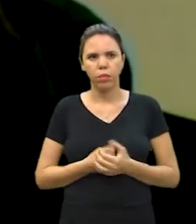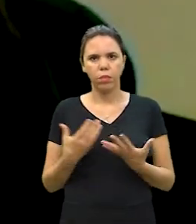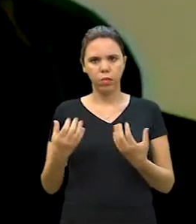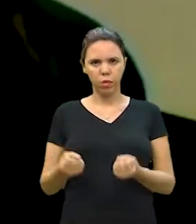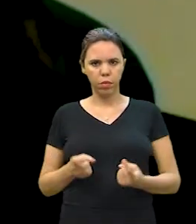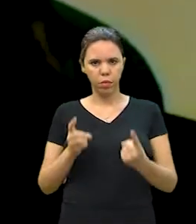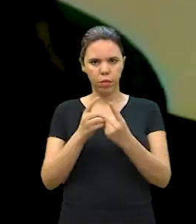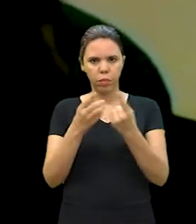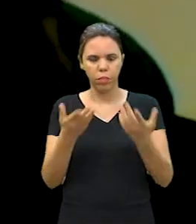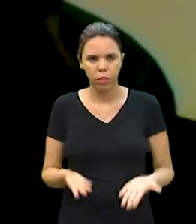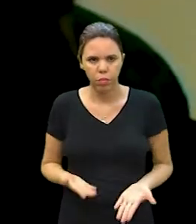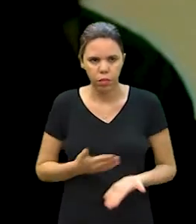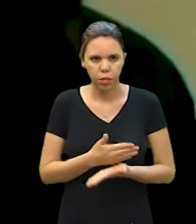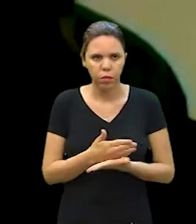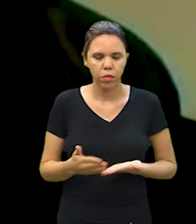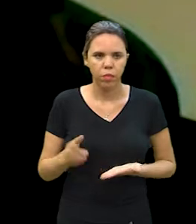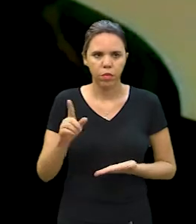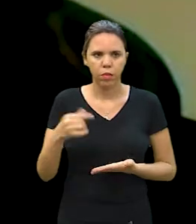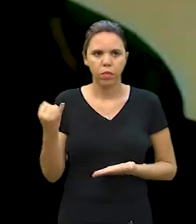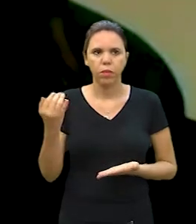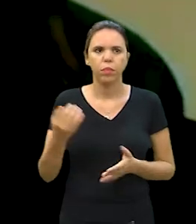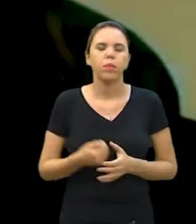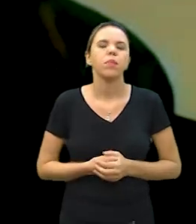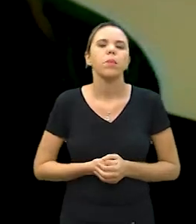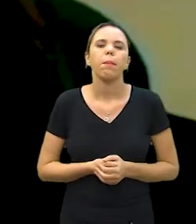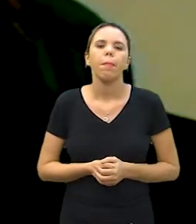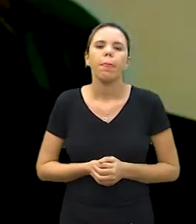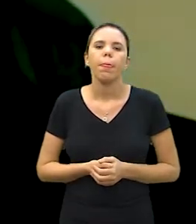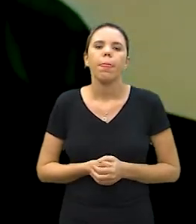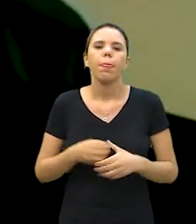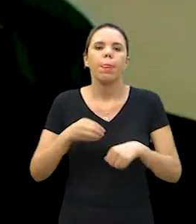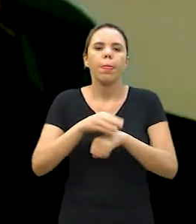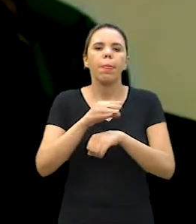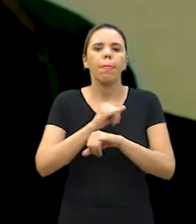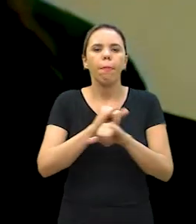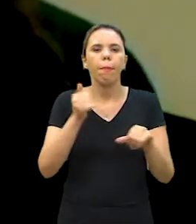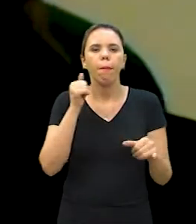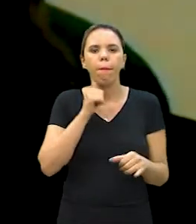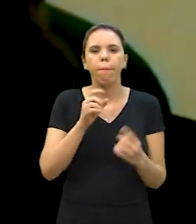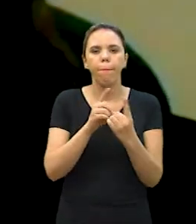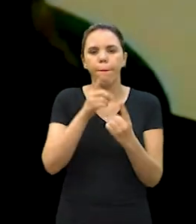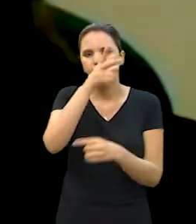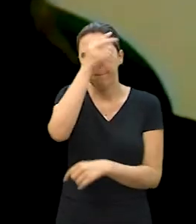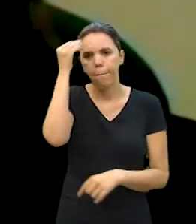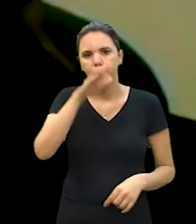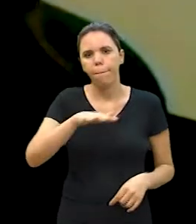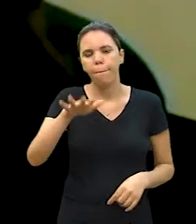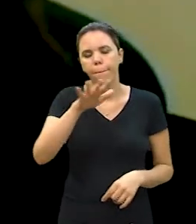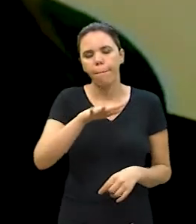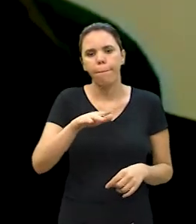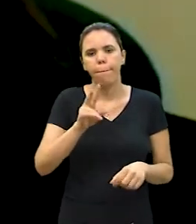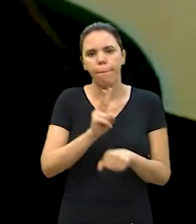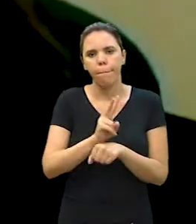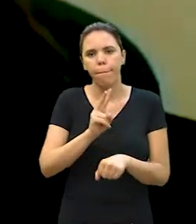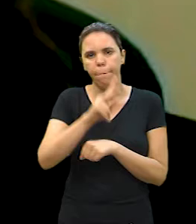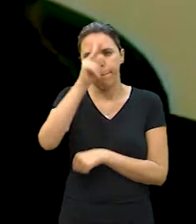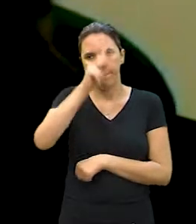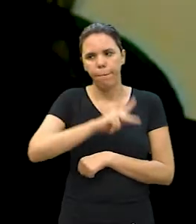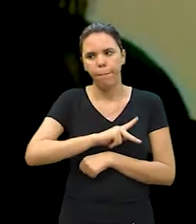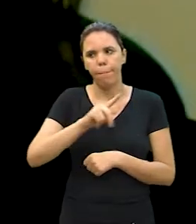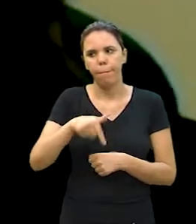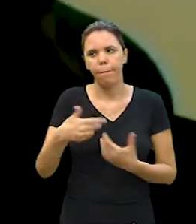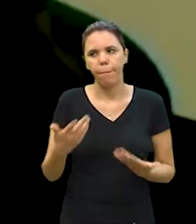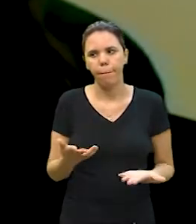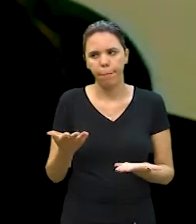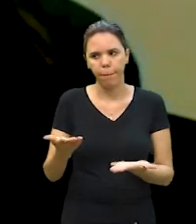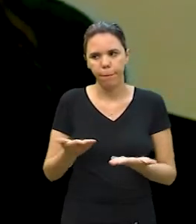esse acolhimento inicial é muito importante. Levar a mulher para o serviço público, para cuidar de